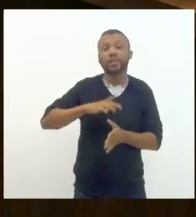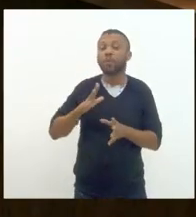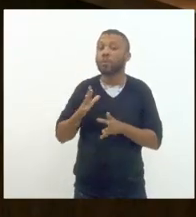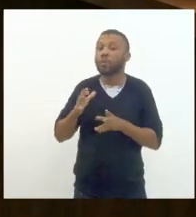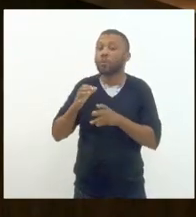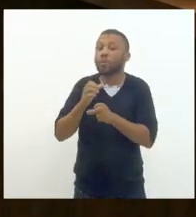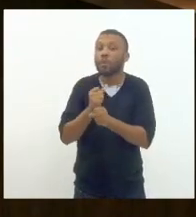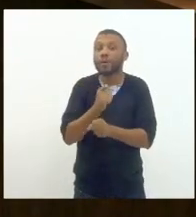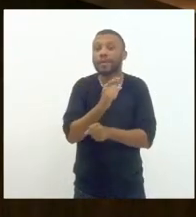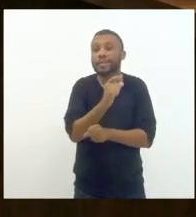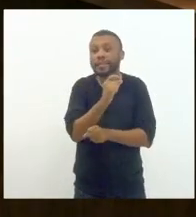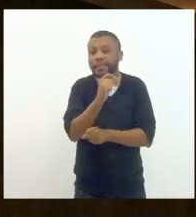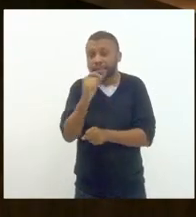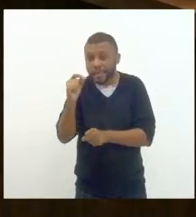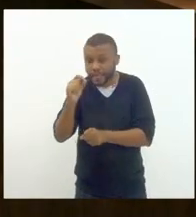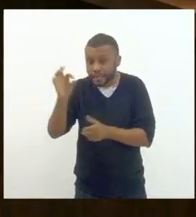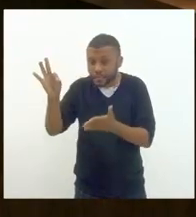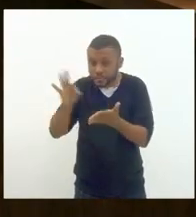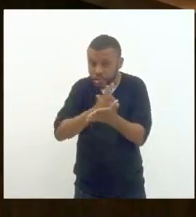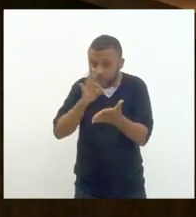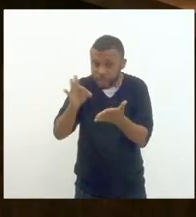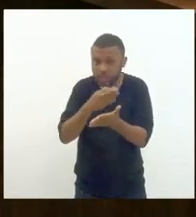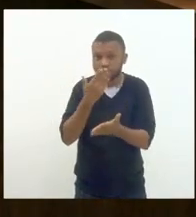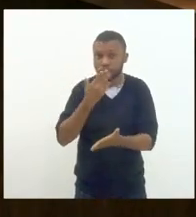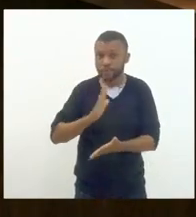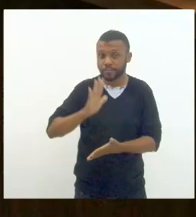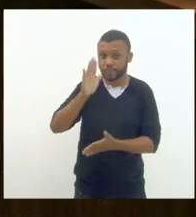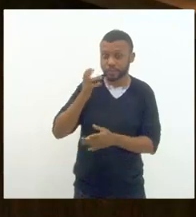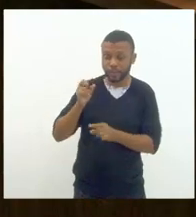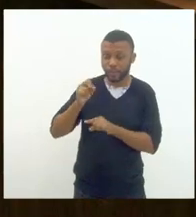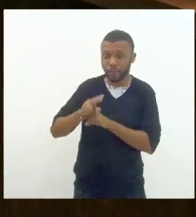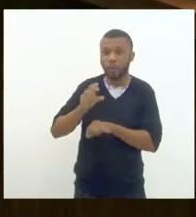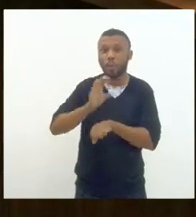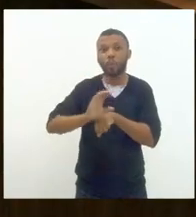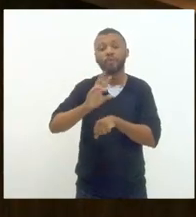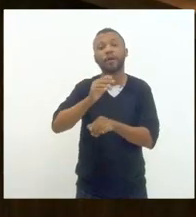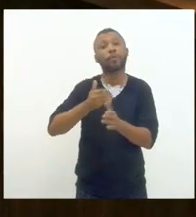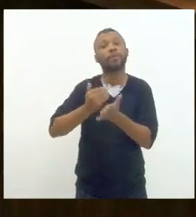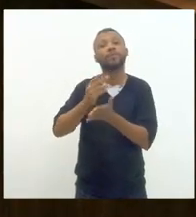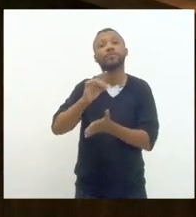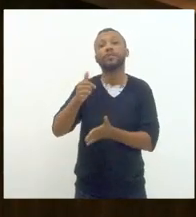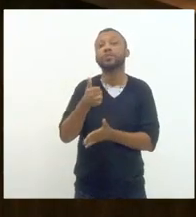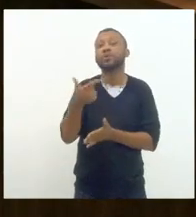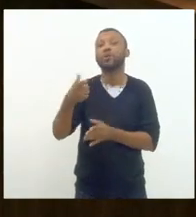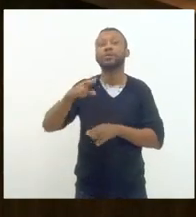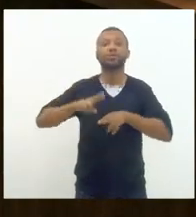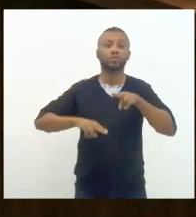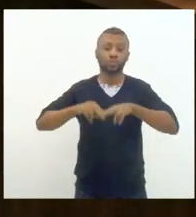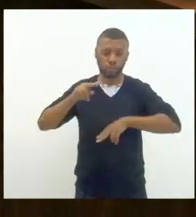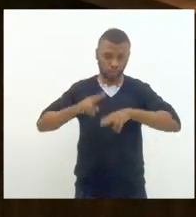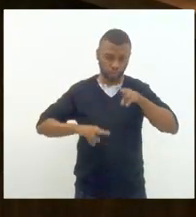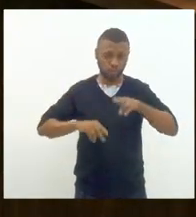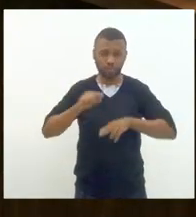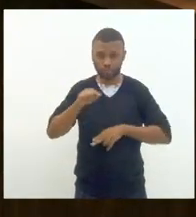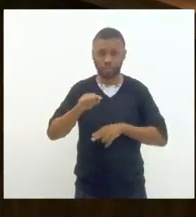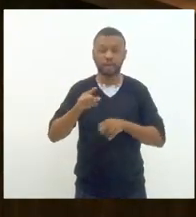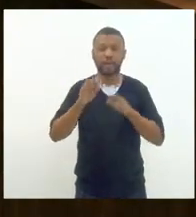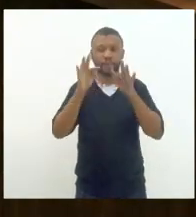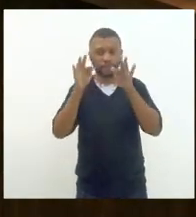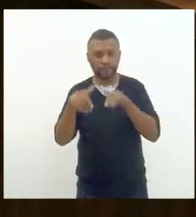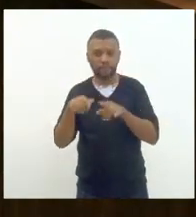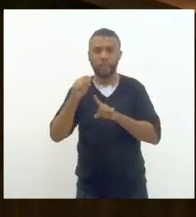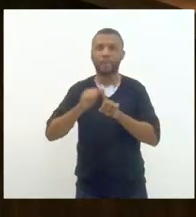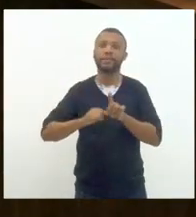quase 100 inscritos, e o curso terá início no dia 12 de junho, terminando no mês